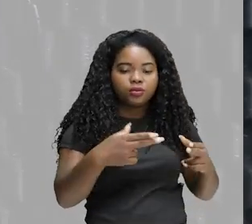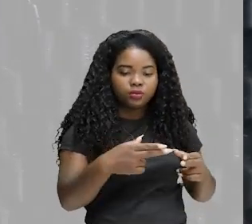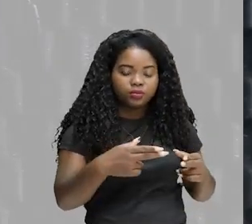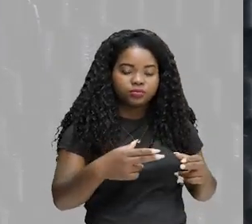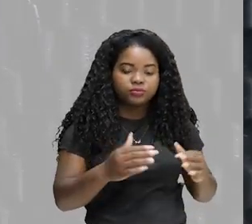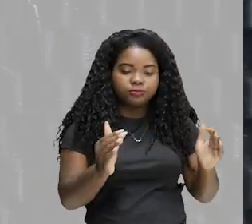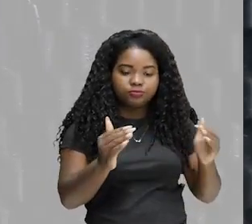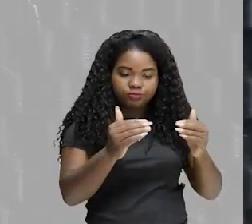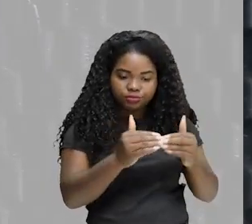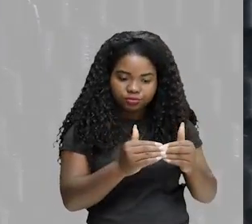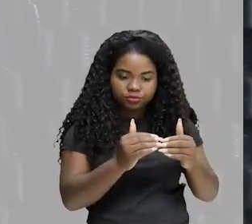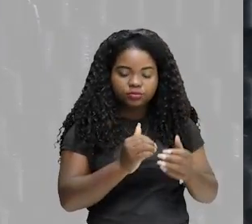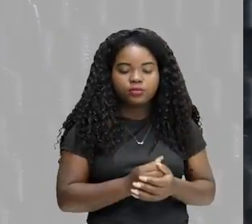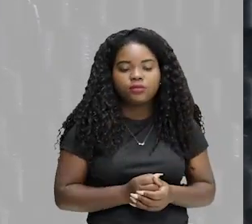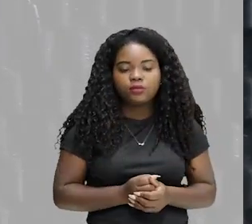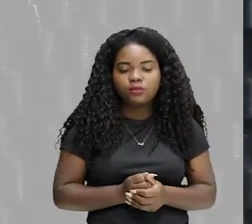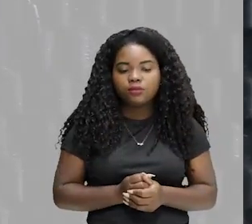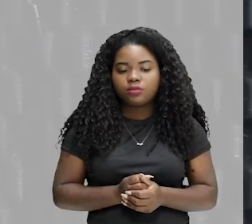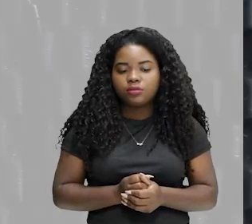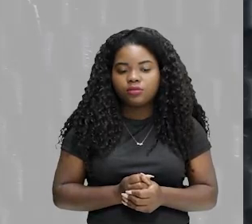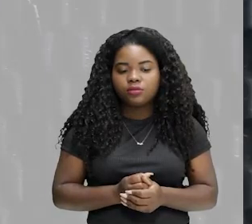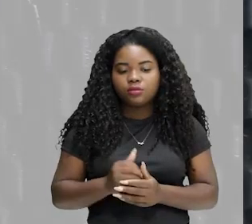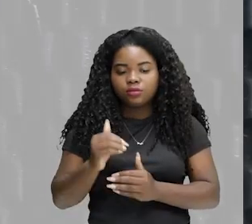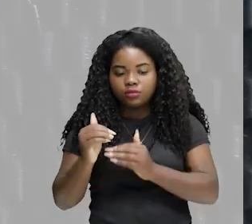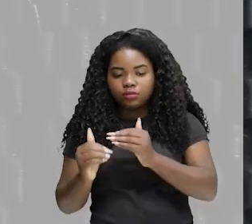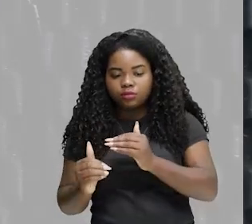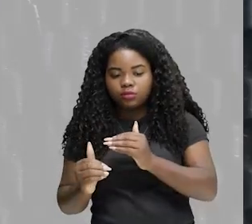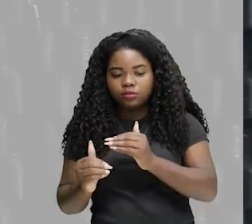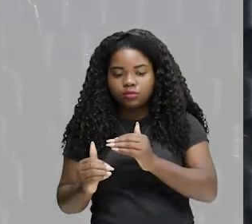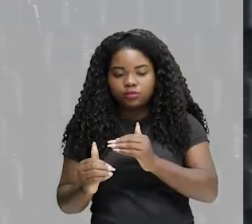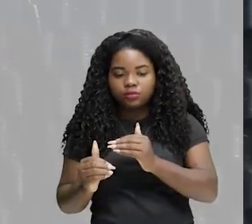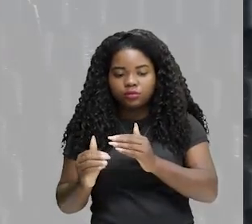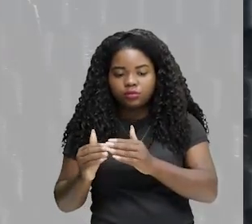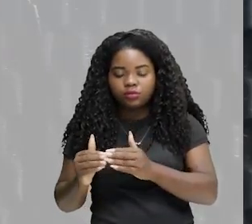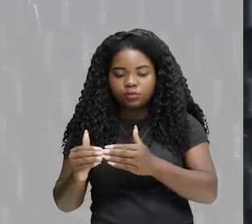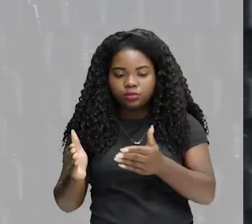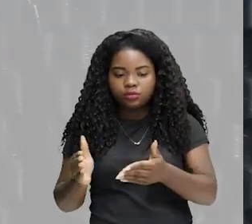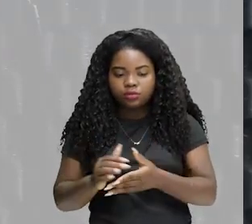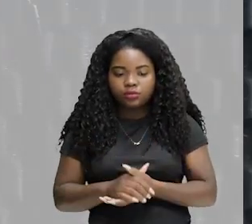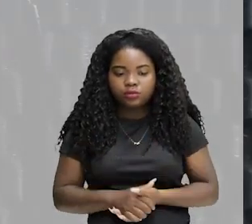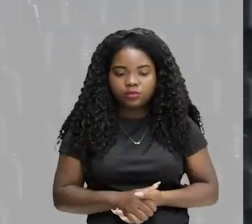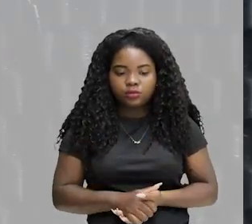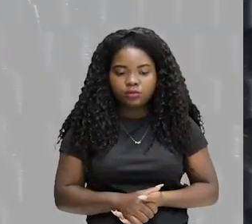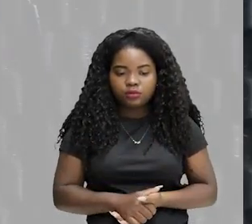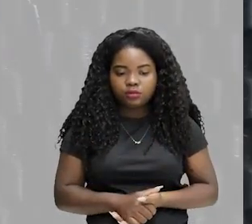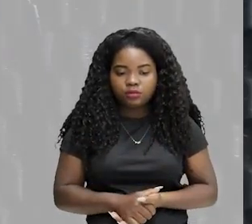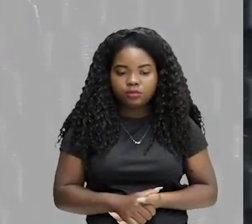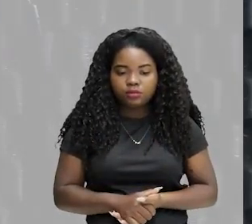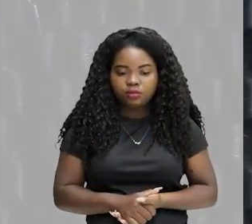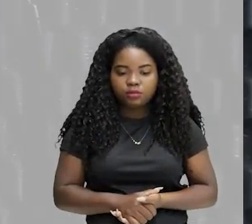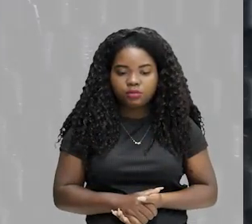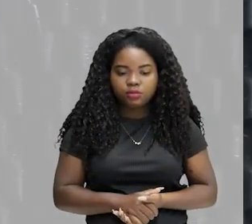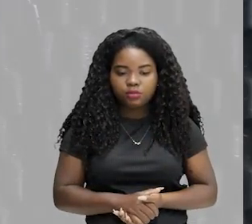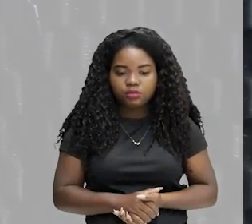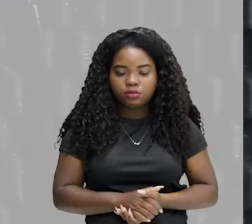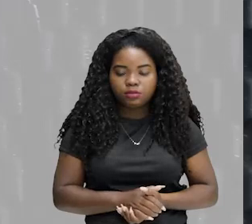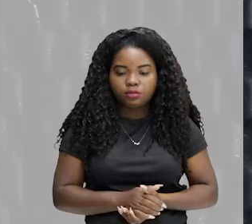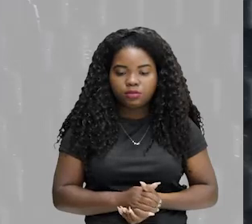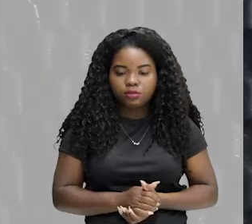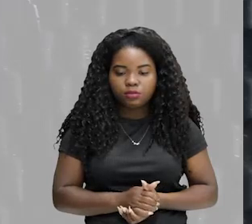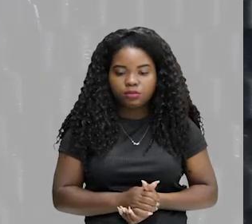fechado. Só menor, intervalo aberto. Ah, Renata, aqui tem maior ou igual. E se fosse menor ou